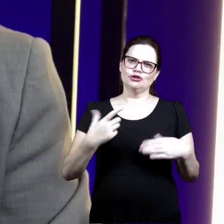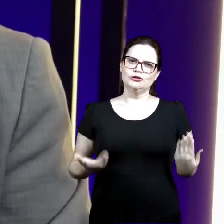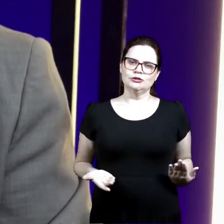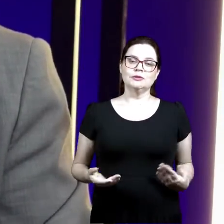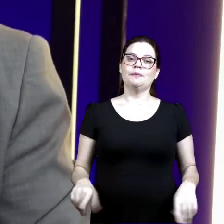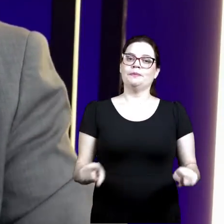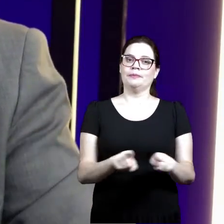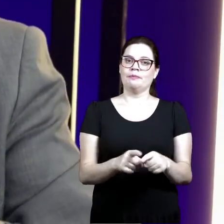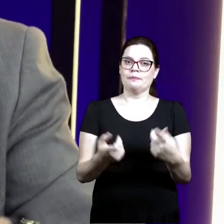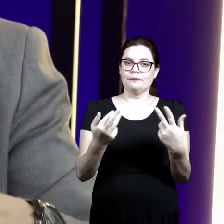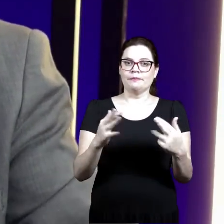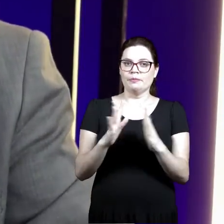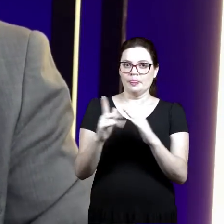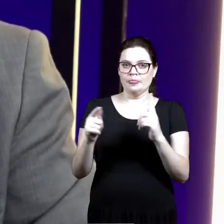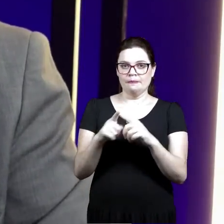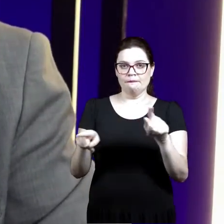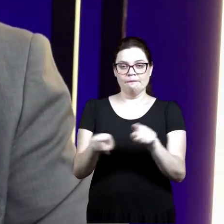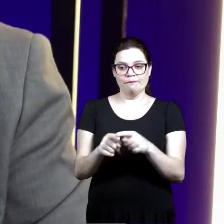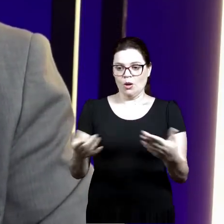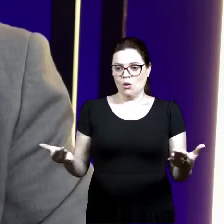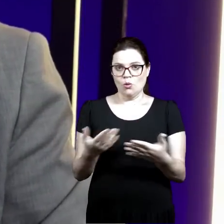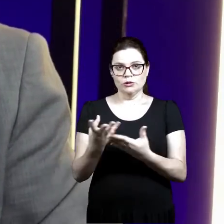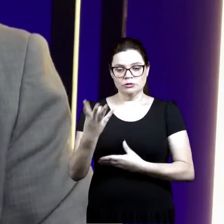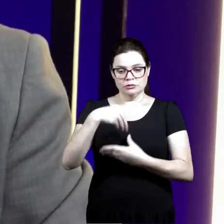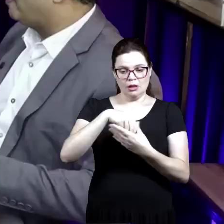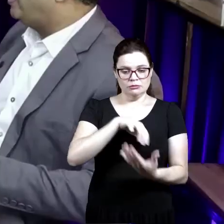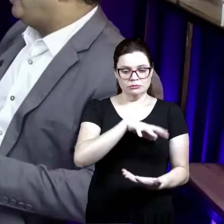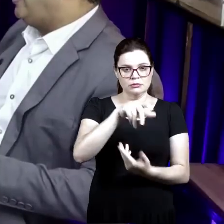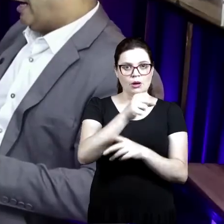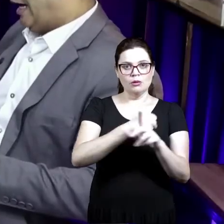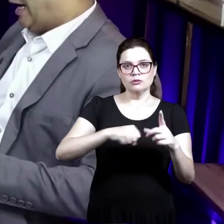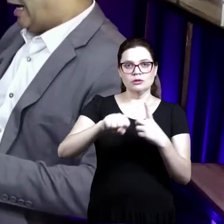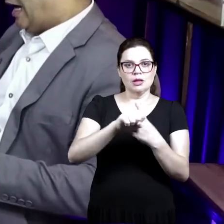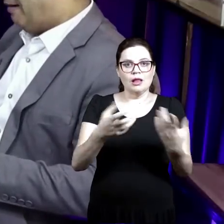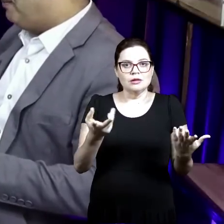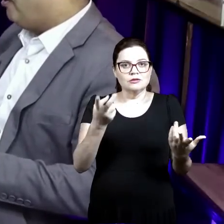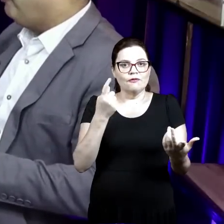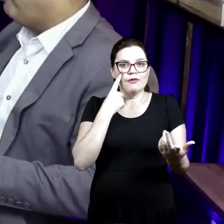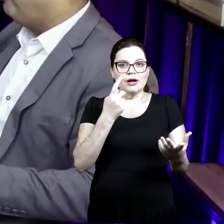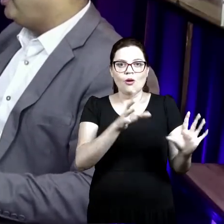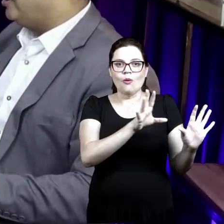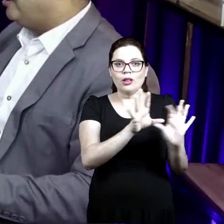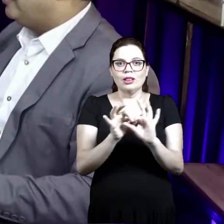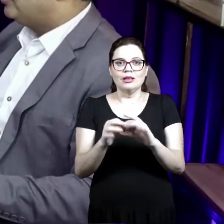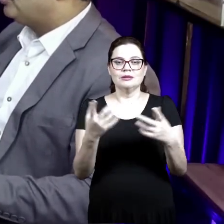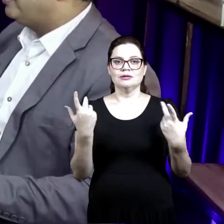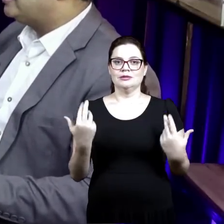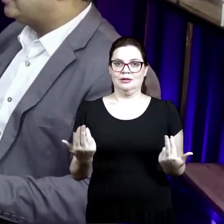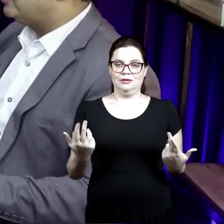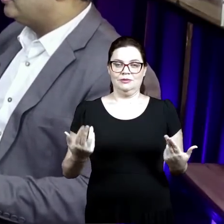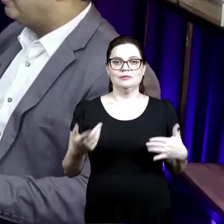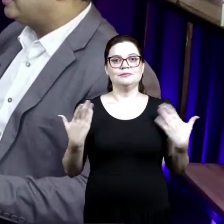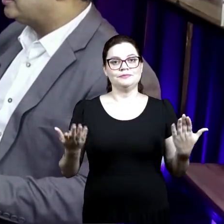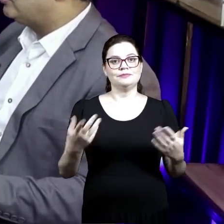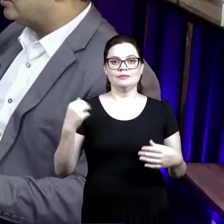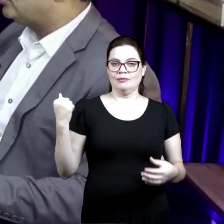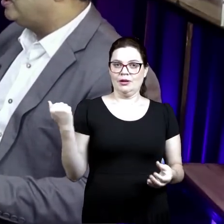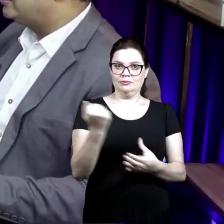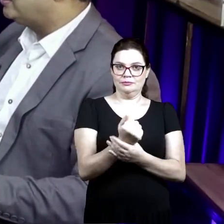hoje a igreja está inserida também nesse contexto. Exatamente. Abrão vivia sobre